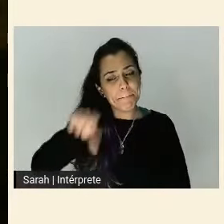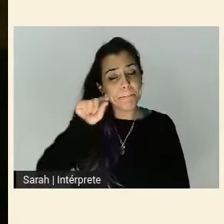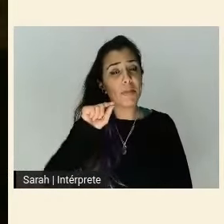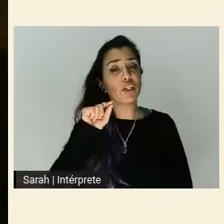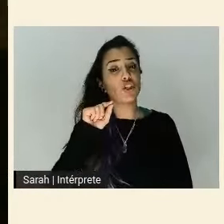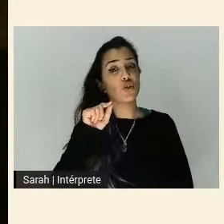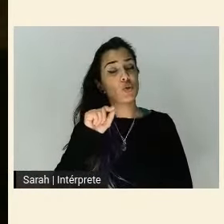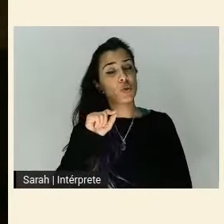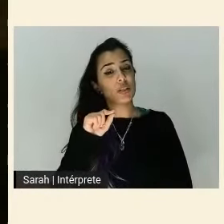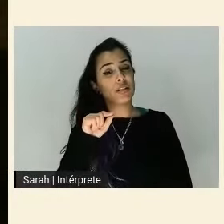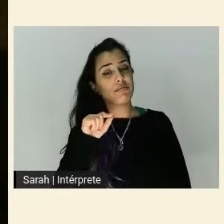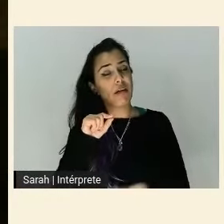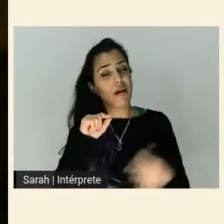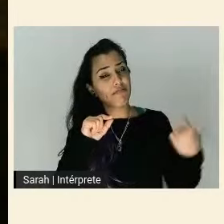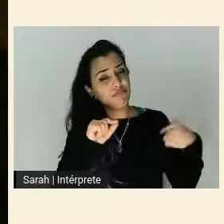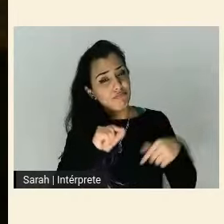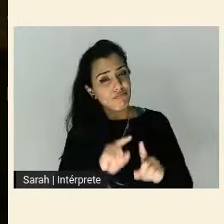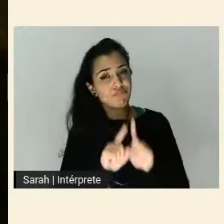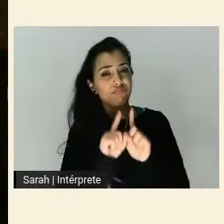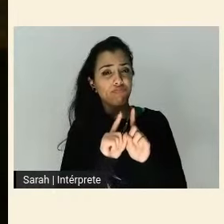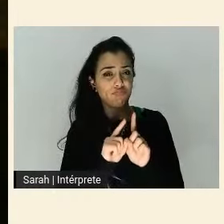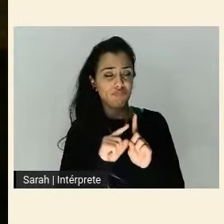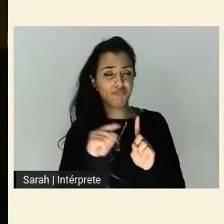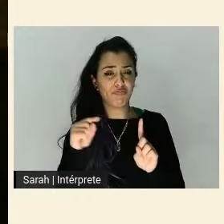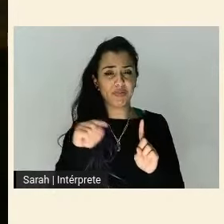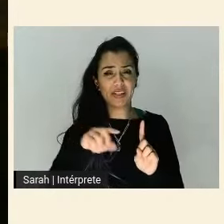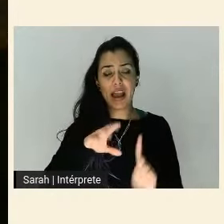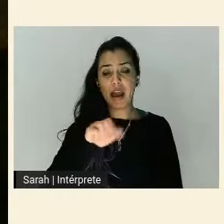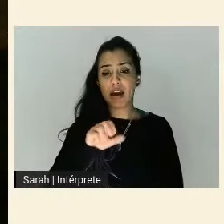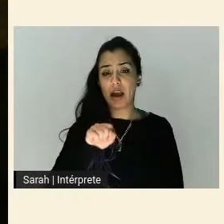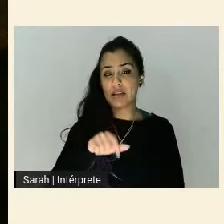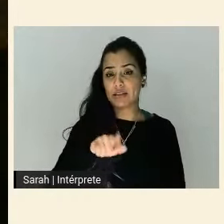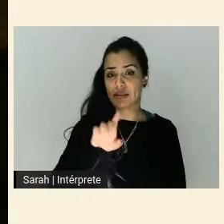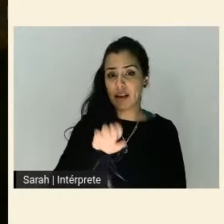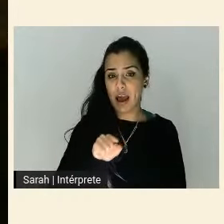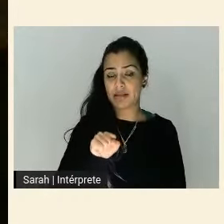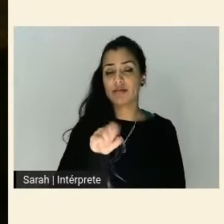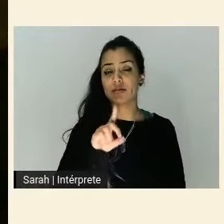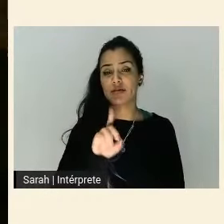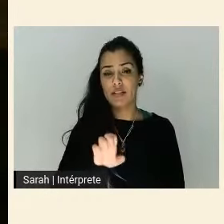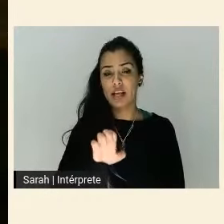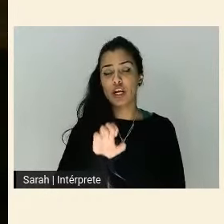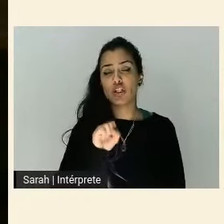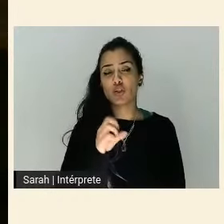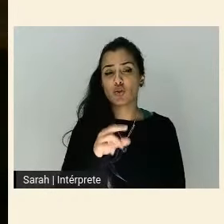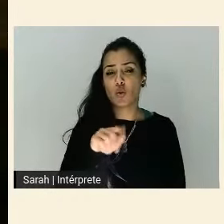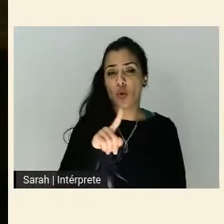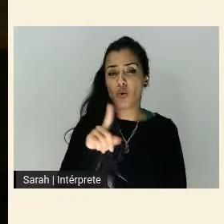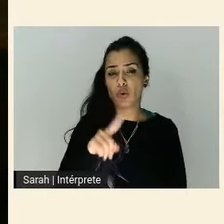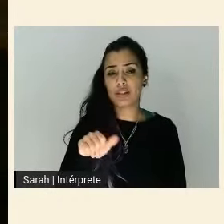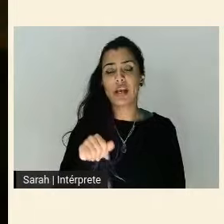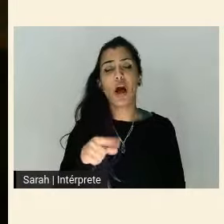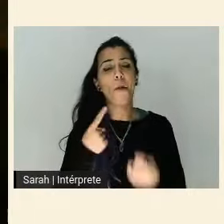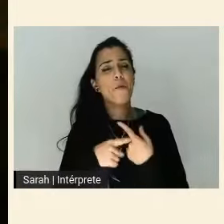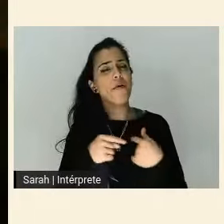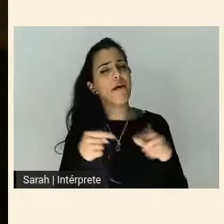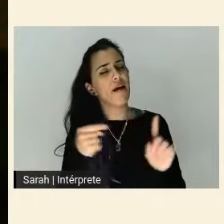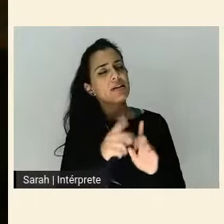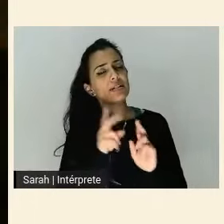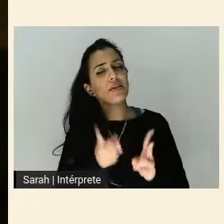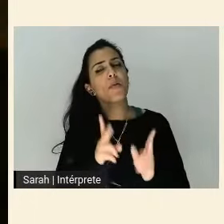do violeiro Artemiro Pontes Cascais de Souza, o que eu não tiro a sua razão, que andou com o poeta em festas